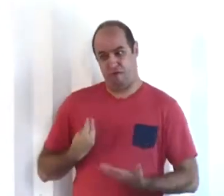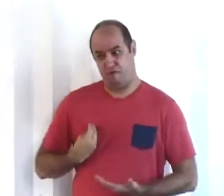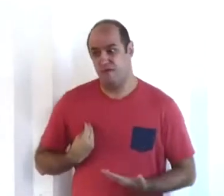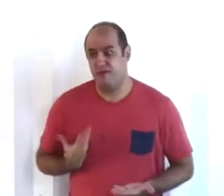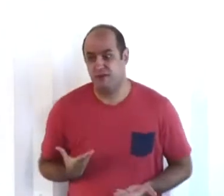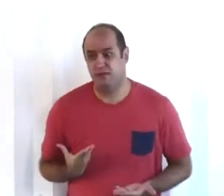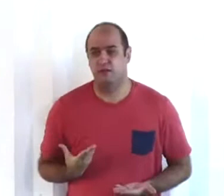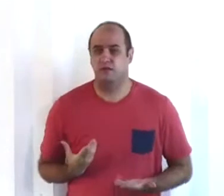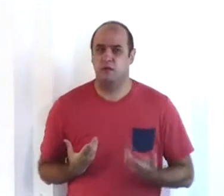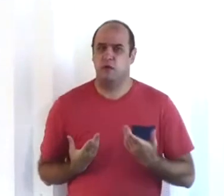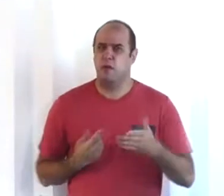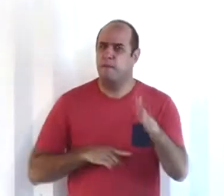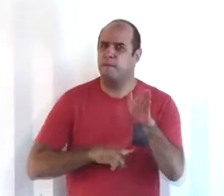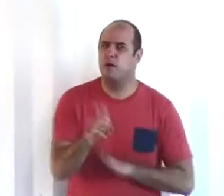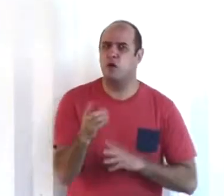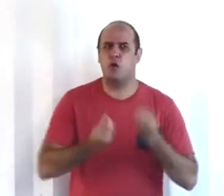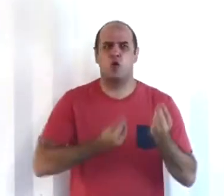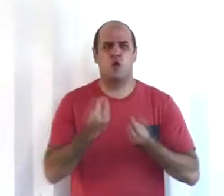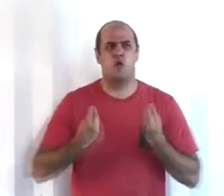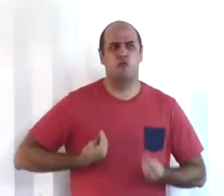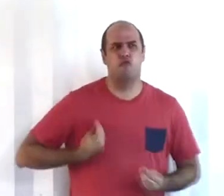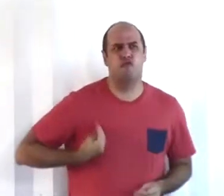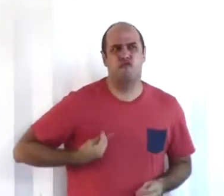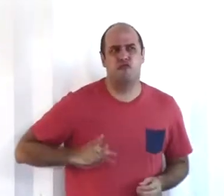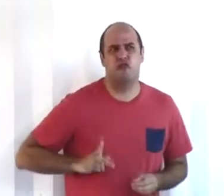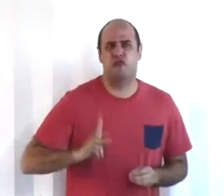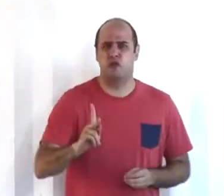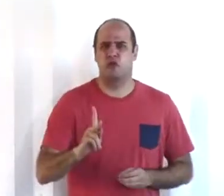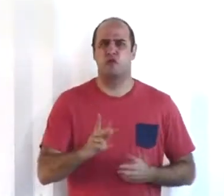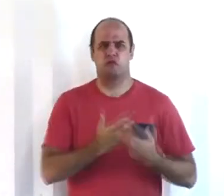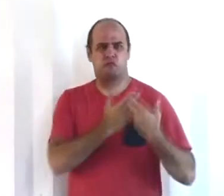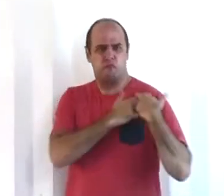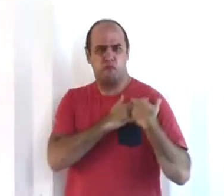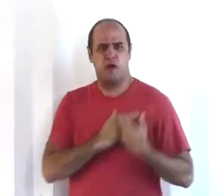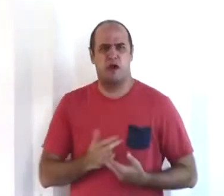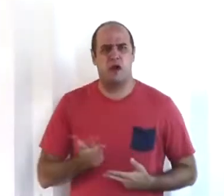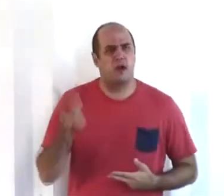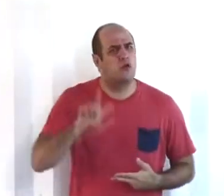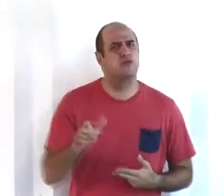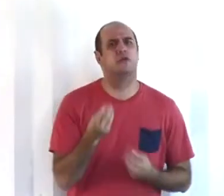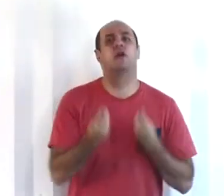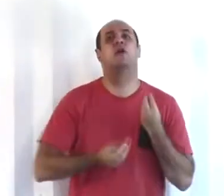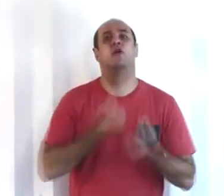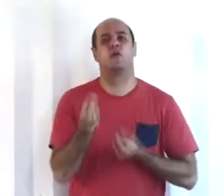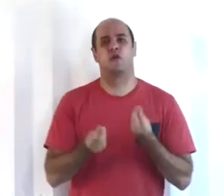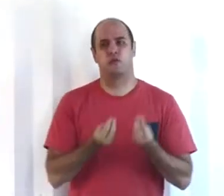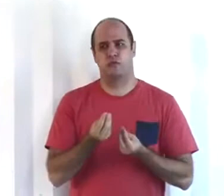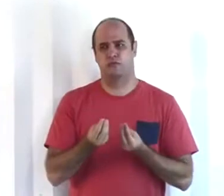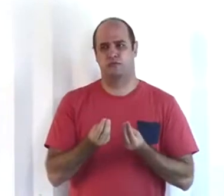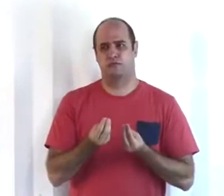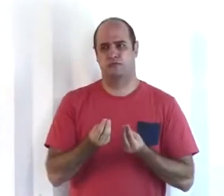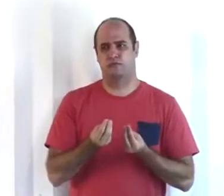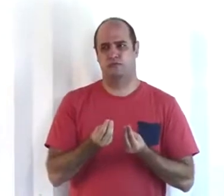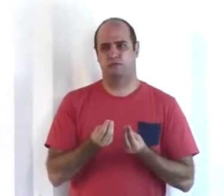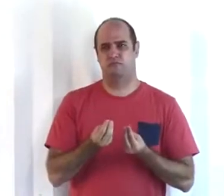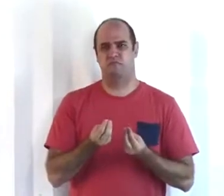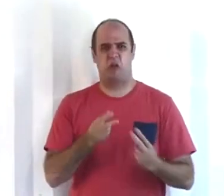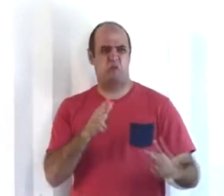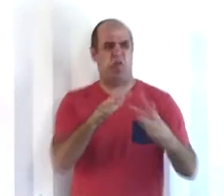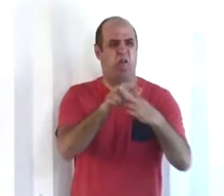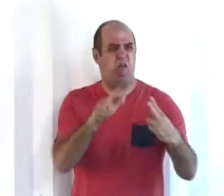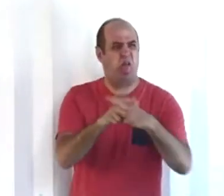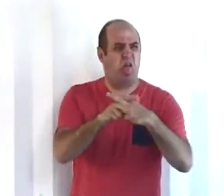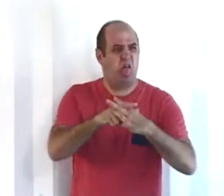maneira de nos mantermos vivos de maneira responsável em tempos como este? Brigar contra o sistema? Acusar